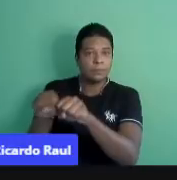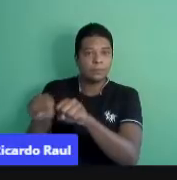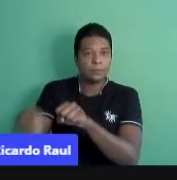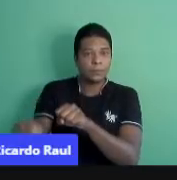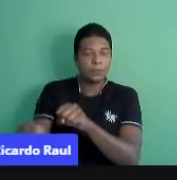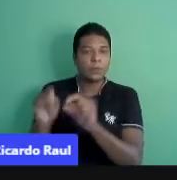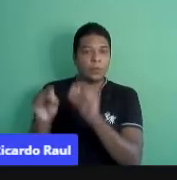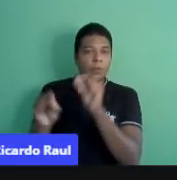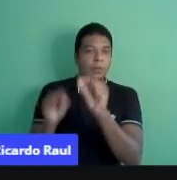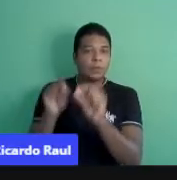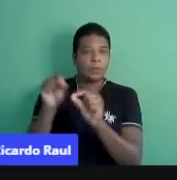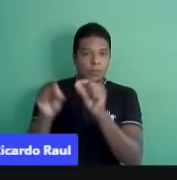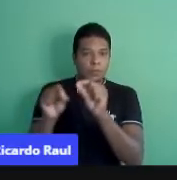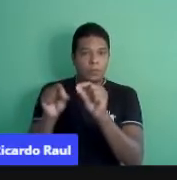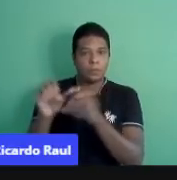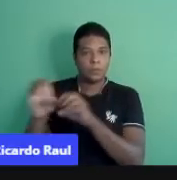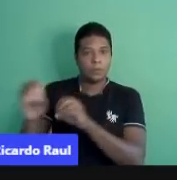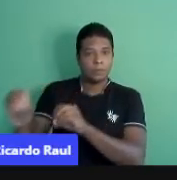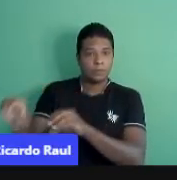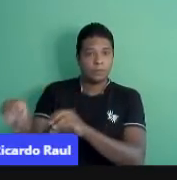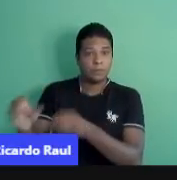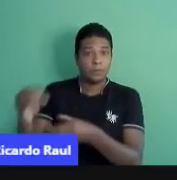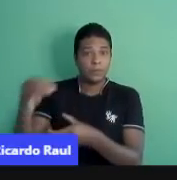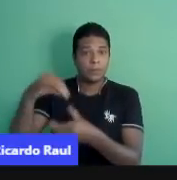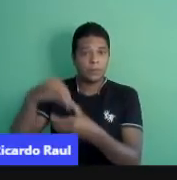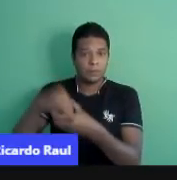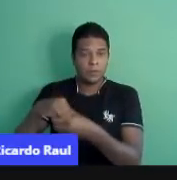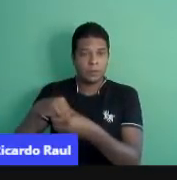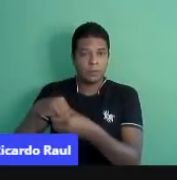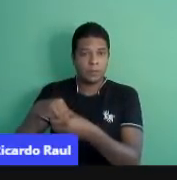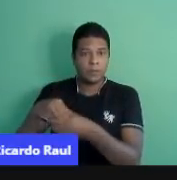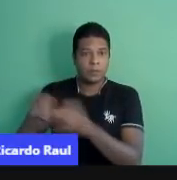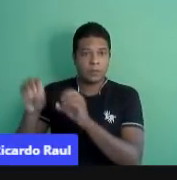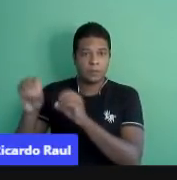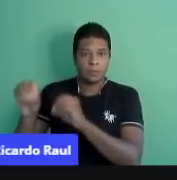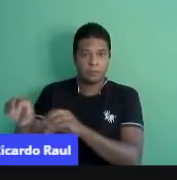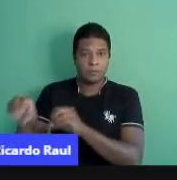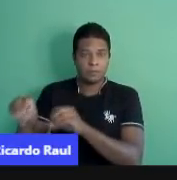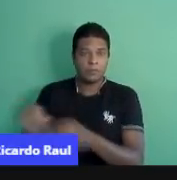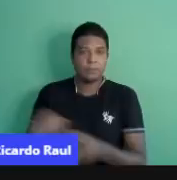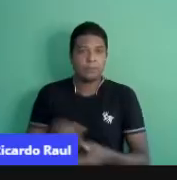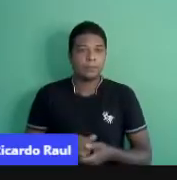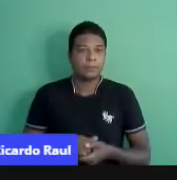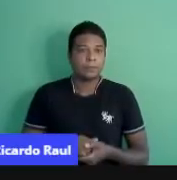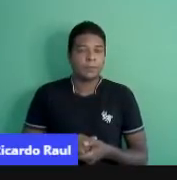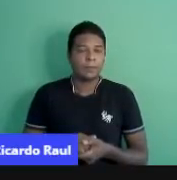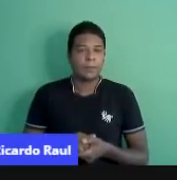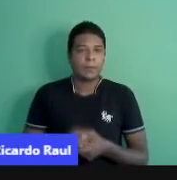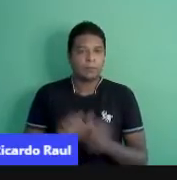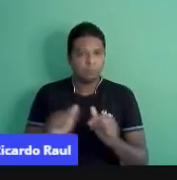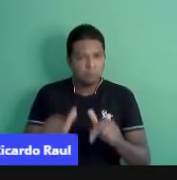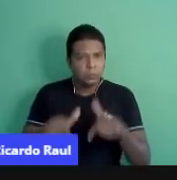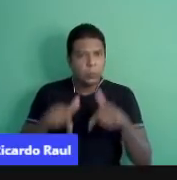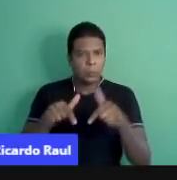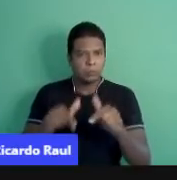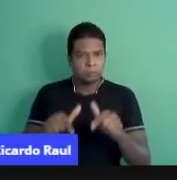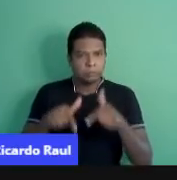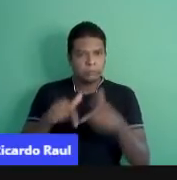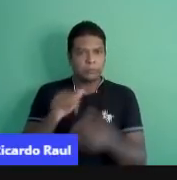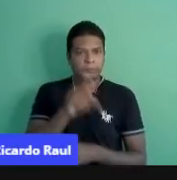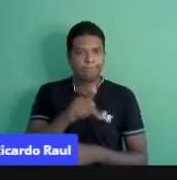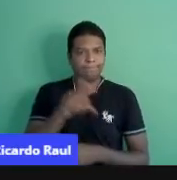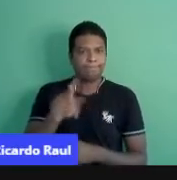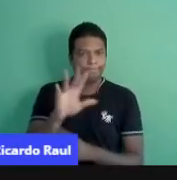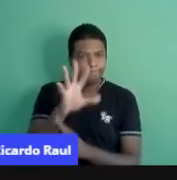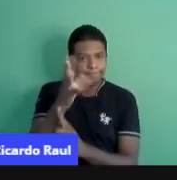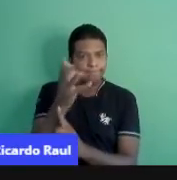que ele vai ensinar dentro da sua aula. E é uma luta que nós, professores de arte, ainda